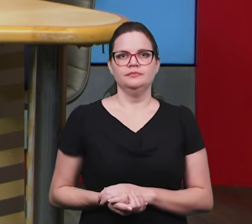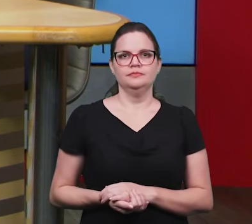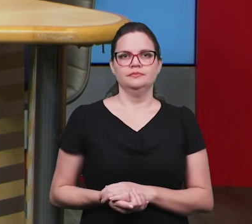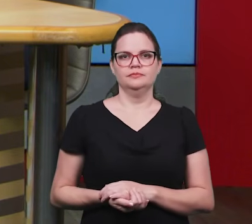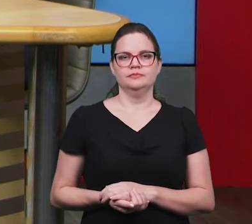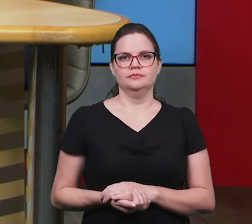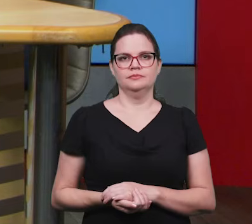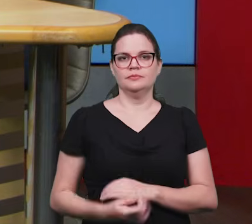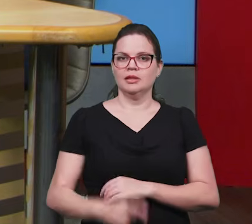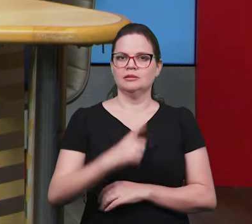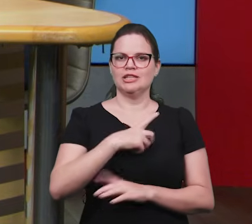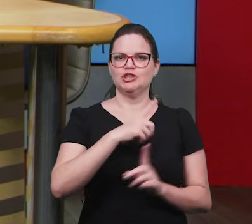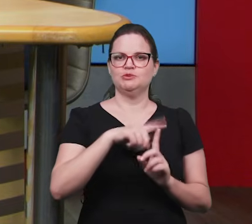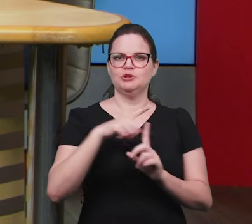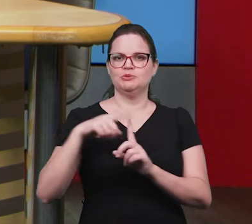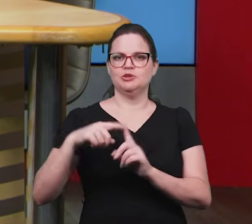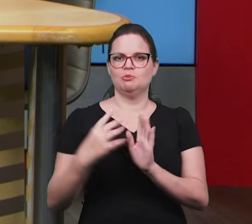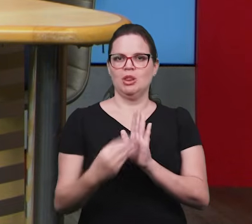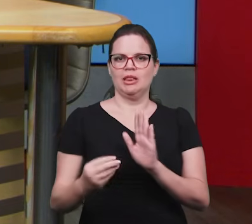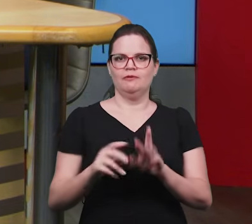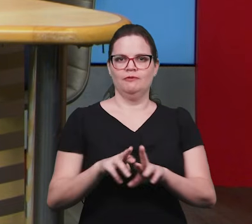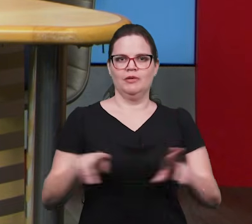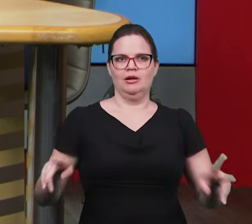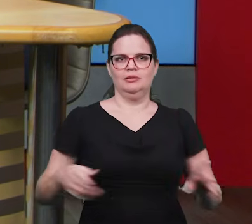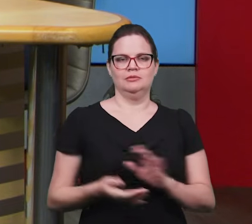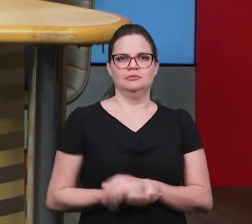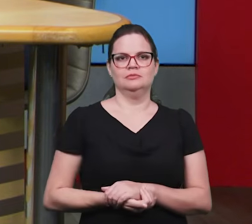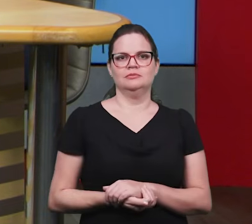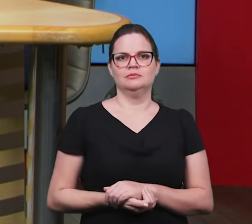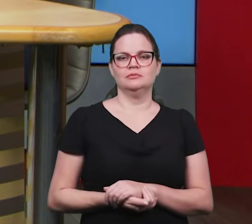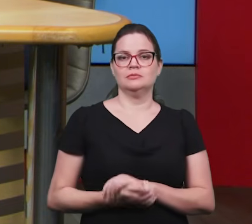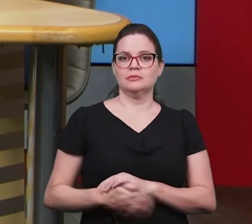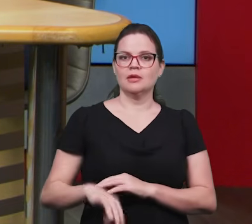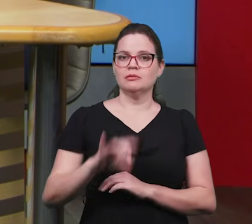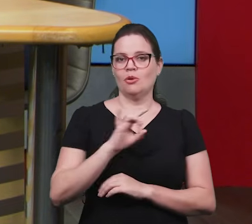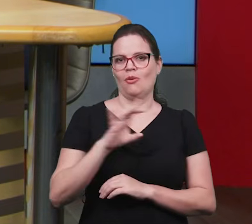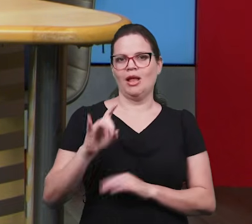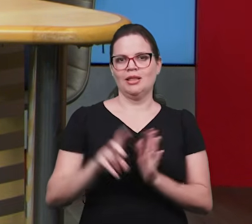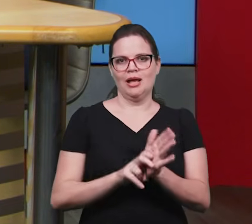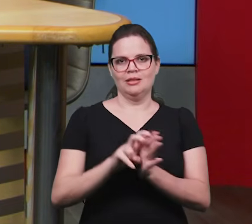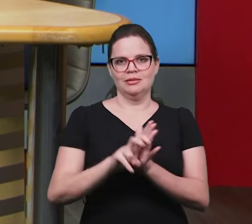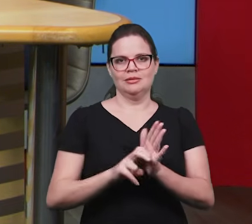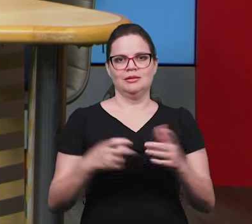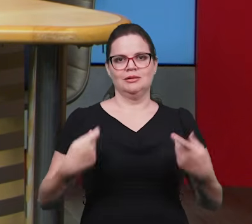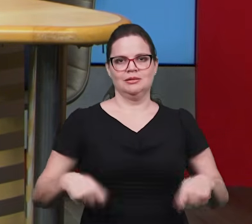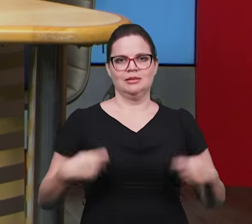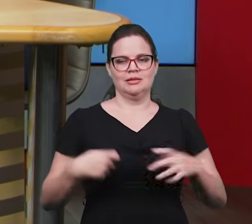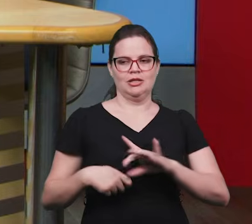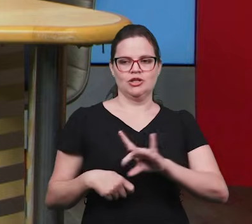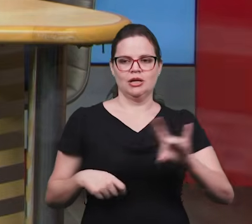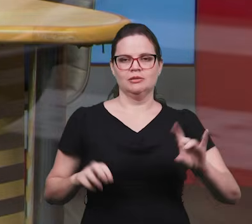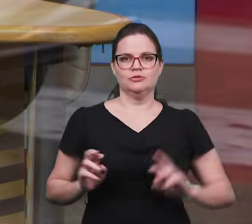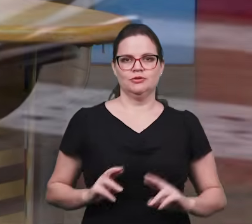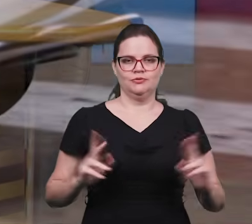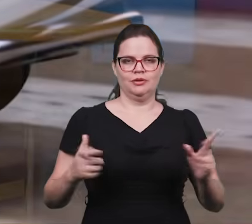tantos modelos, né? Isso. E cada um para uma necessidade específica, né? A gente tem